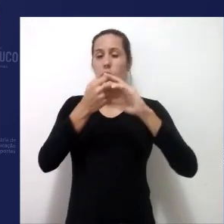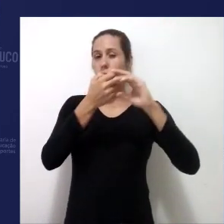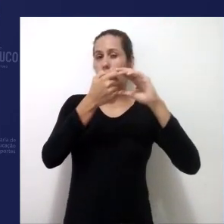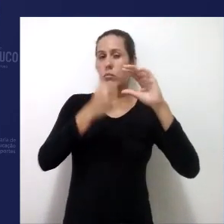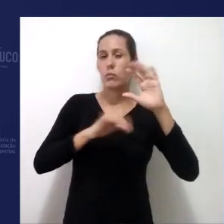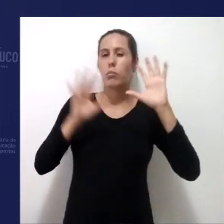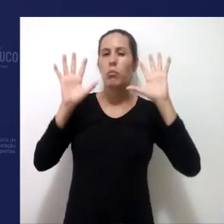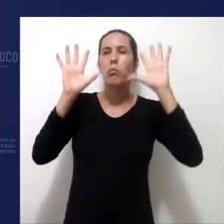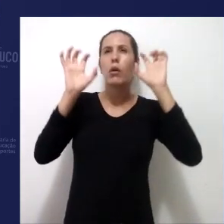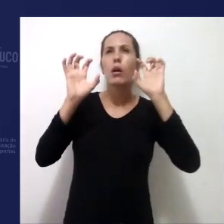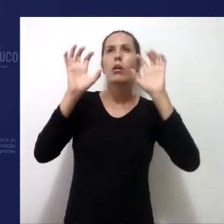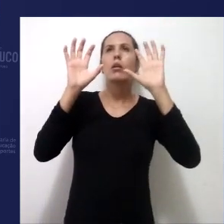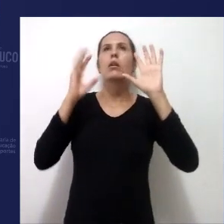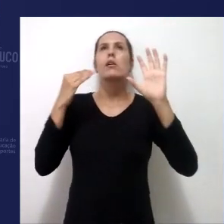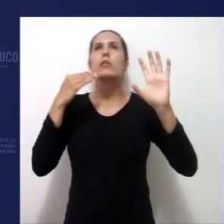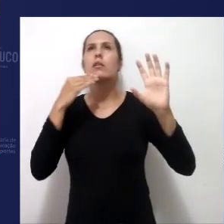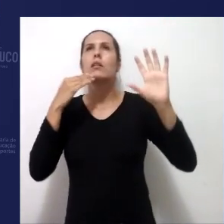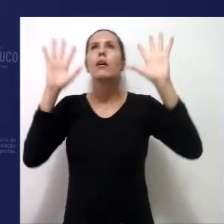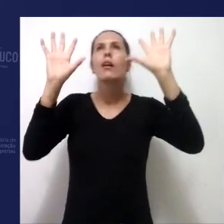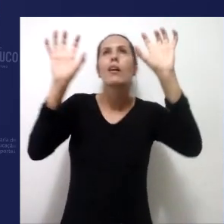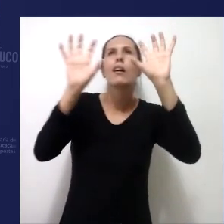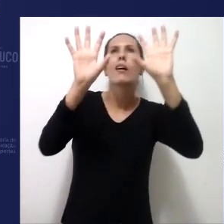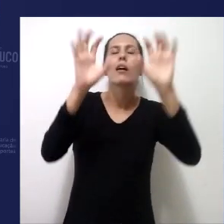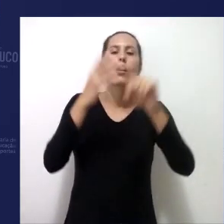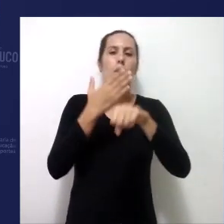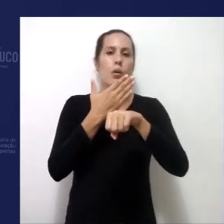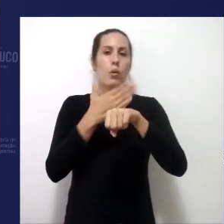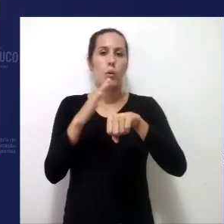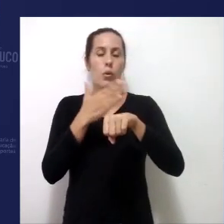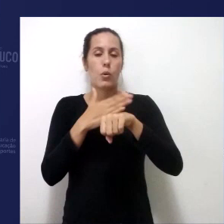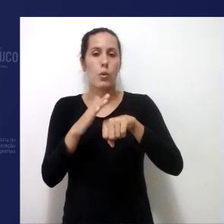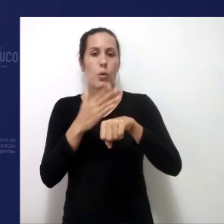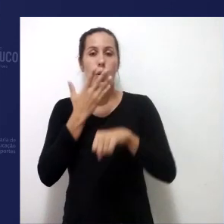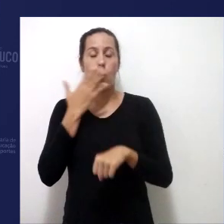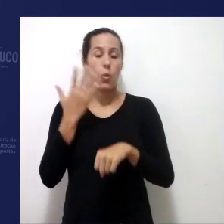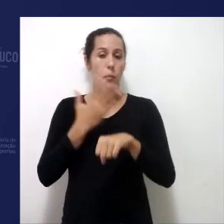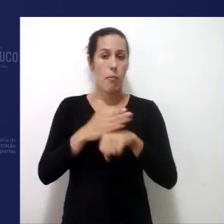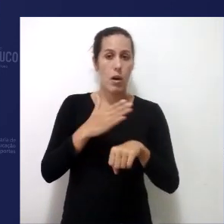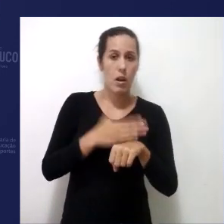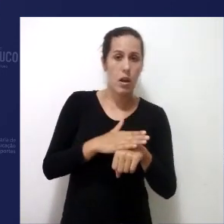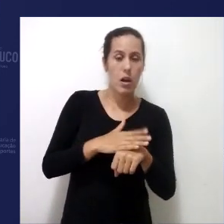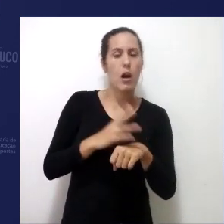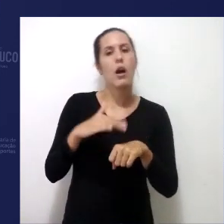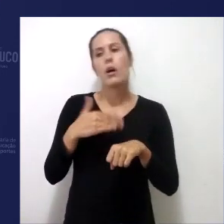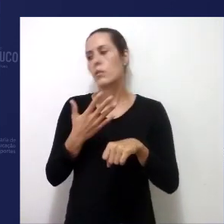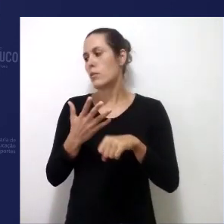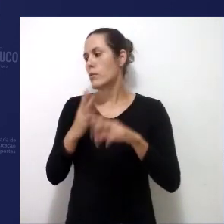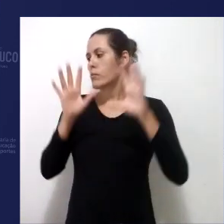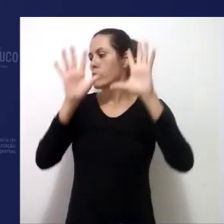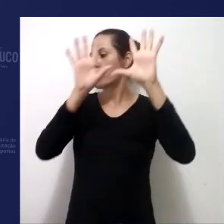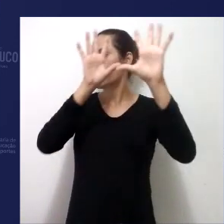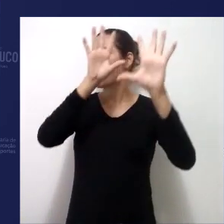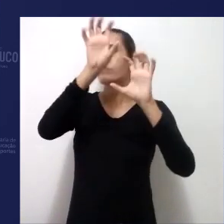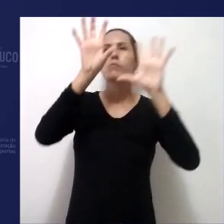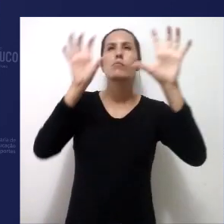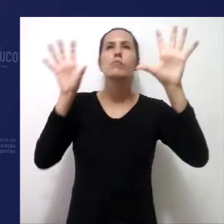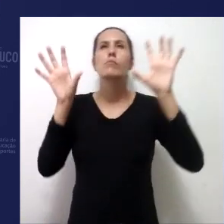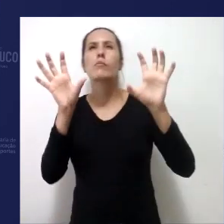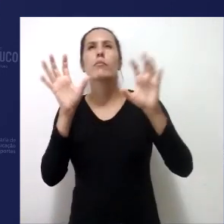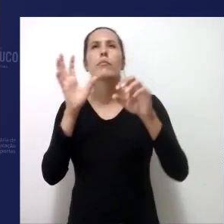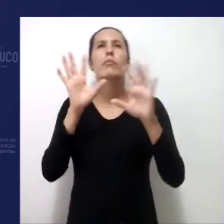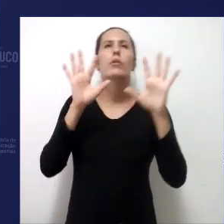um aspecto acidentado ou uma cor branca com manchas escuras. São aí as